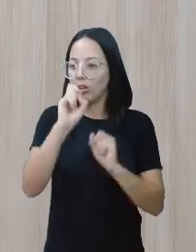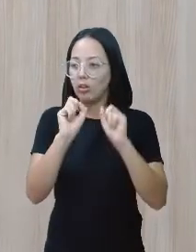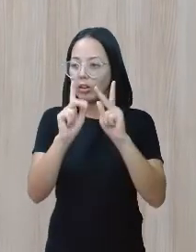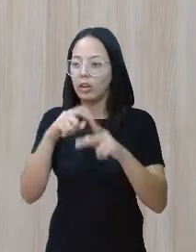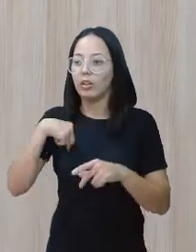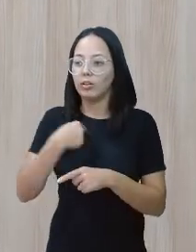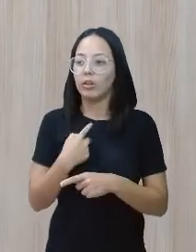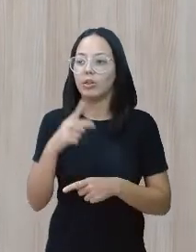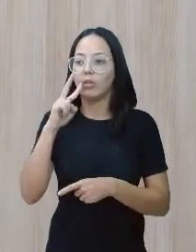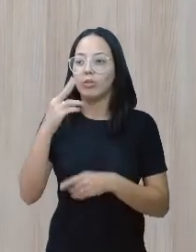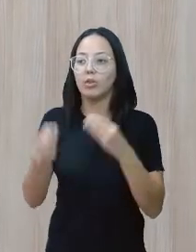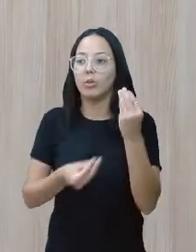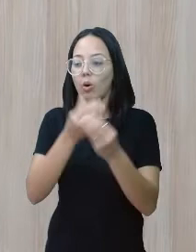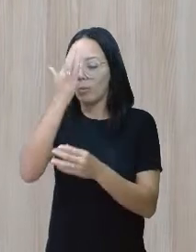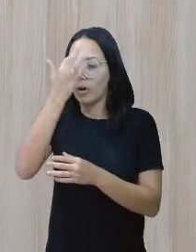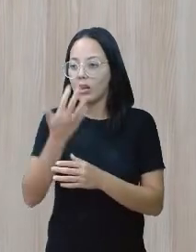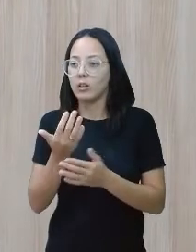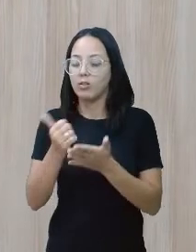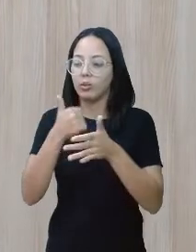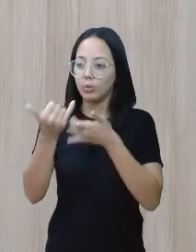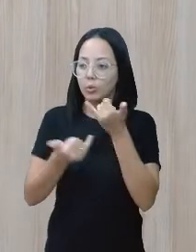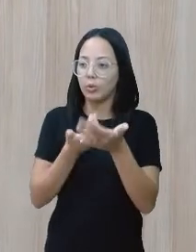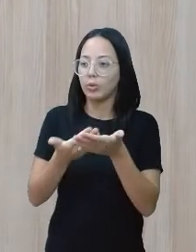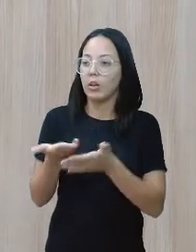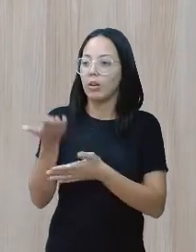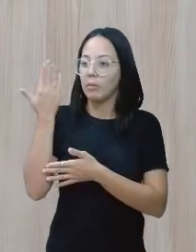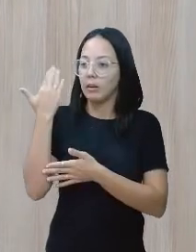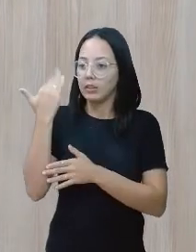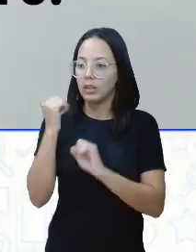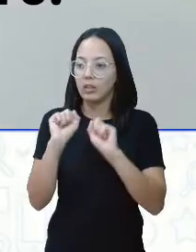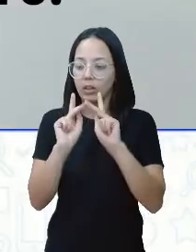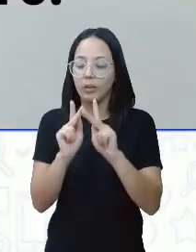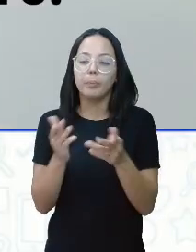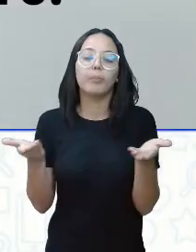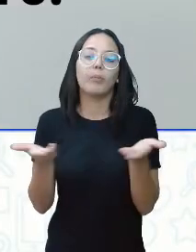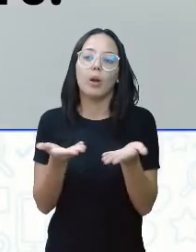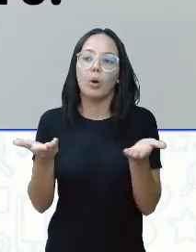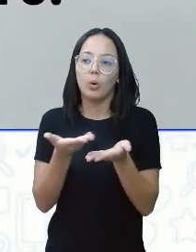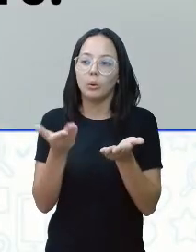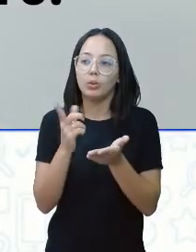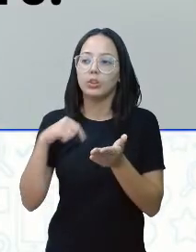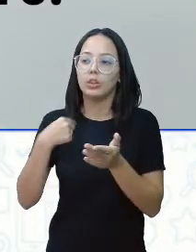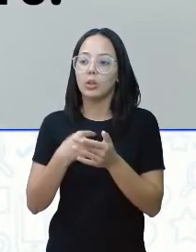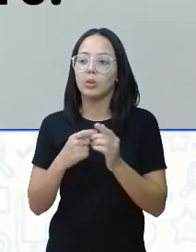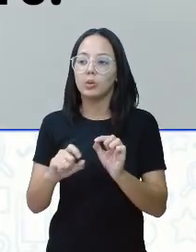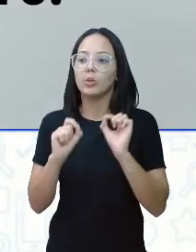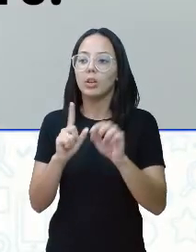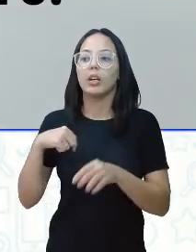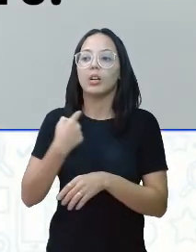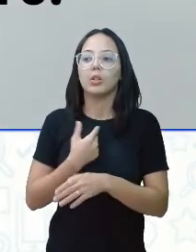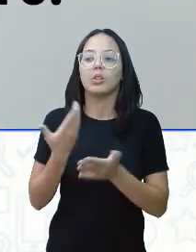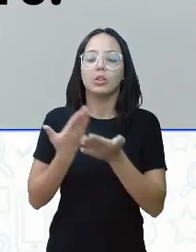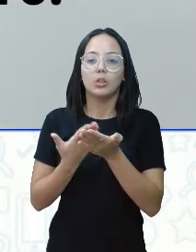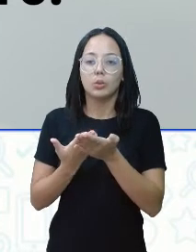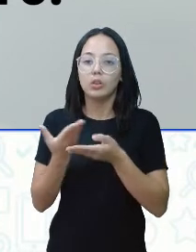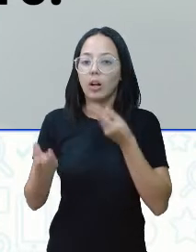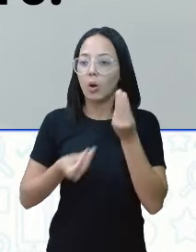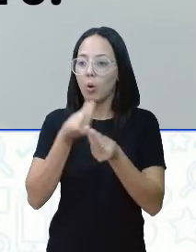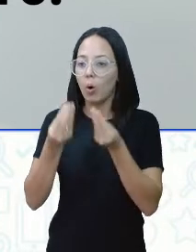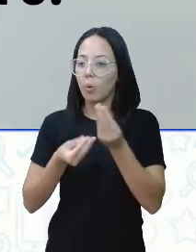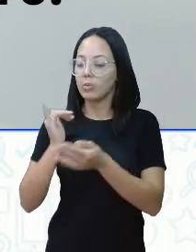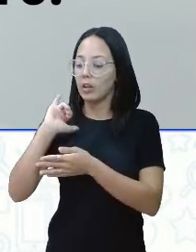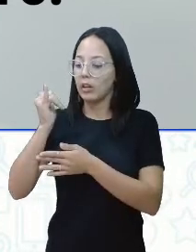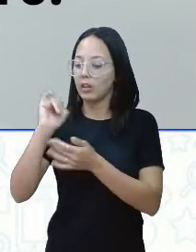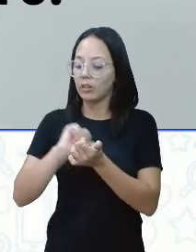viu como se dá esse jogo na aula passada. Hoje, nós iremos estudar como as narrativas